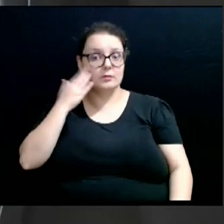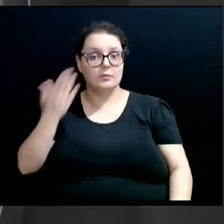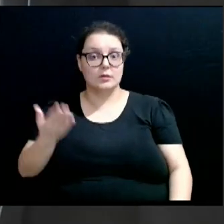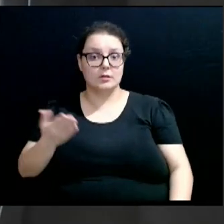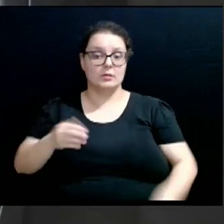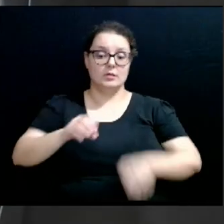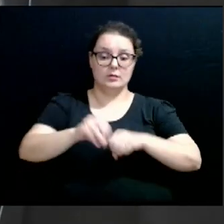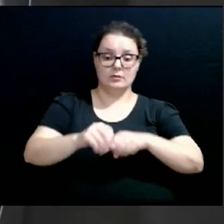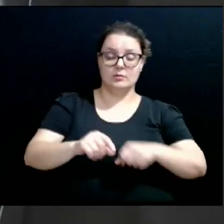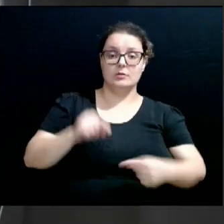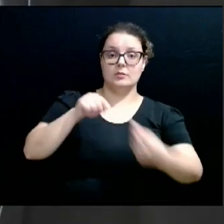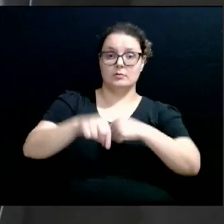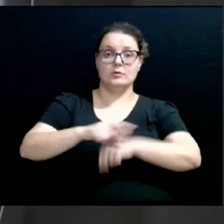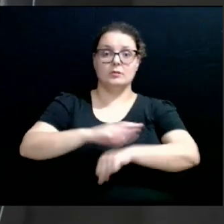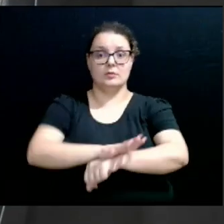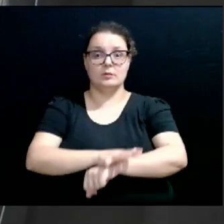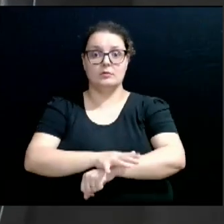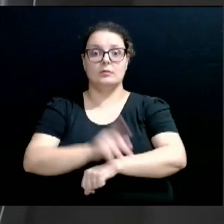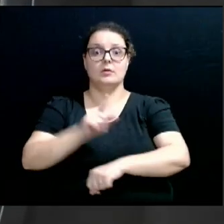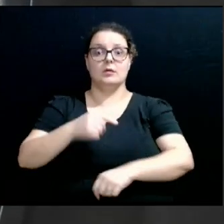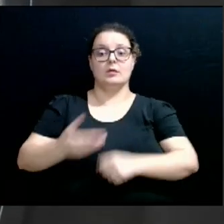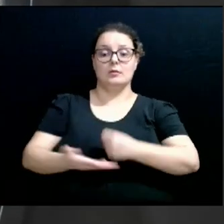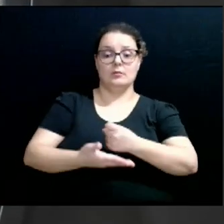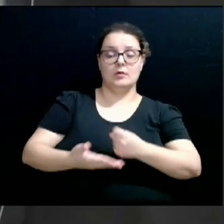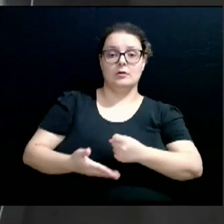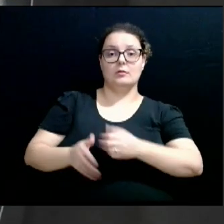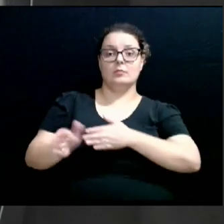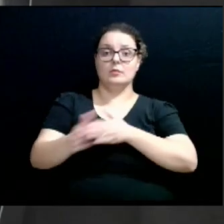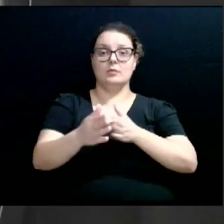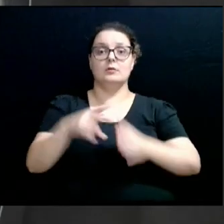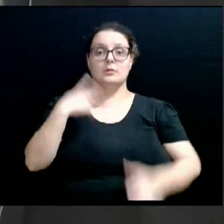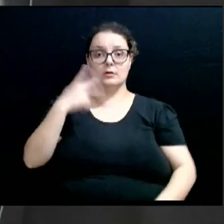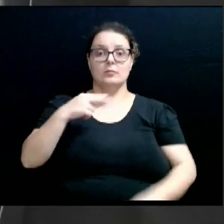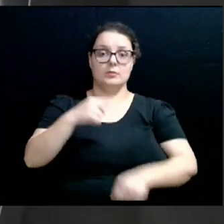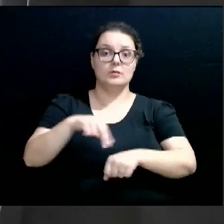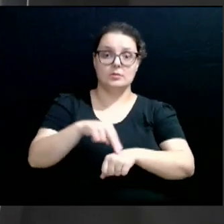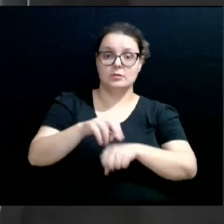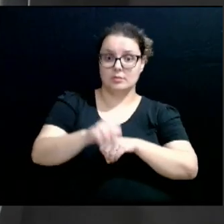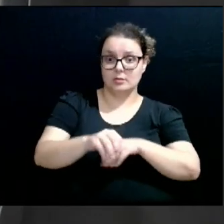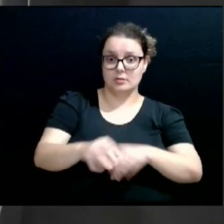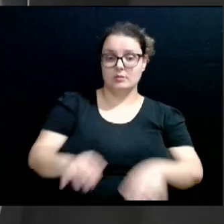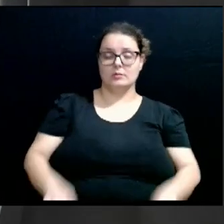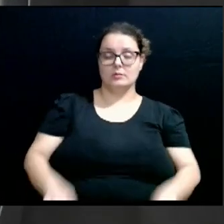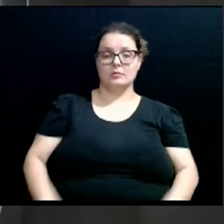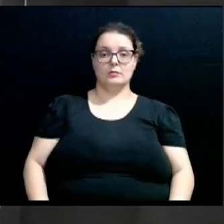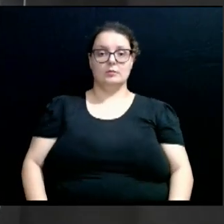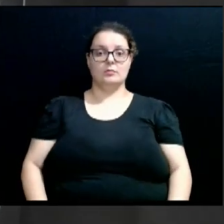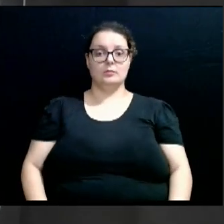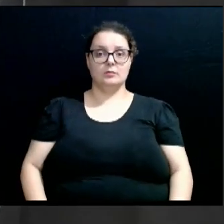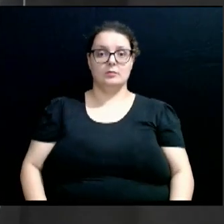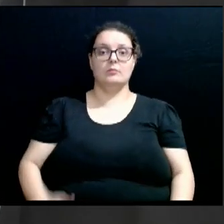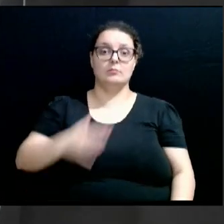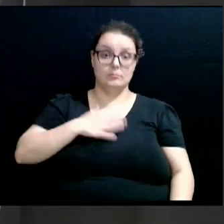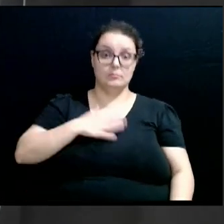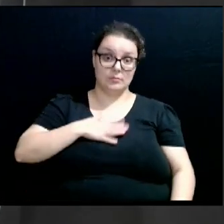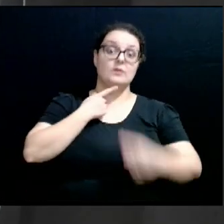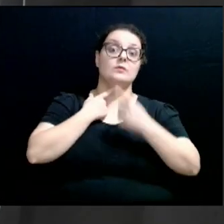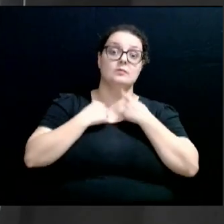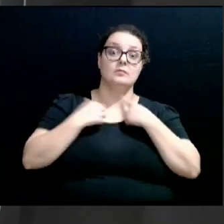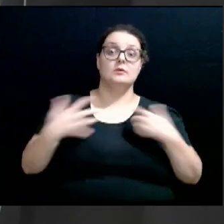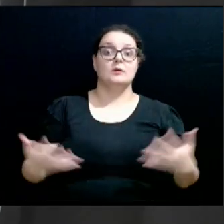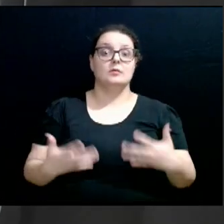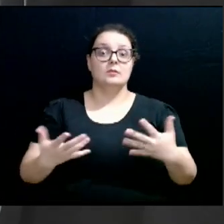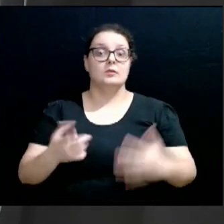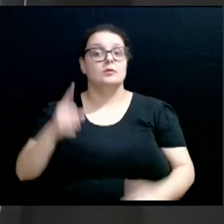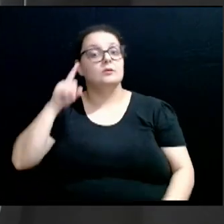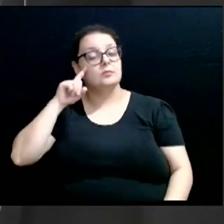ela é um princípio, ela é uma diretriz da política educacional. Né? Então, o meu desejo, né, a minha motivação é que um dia a gente consiga